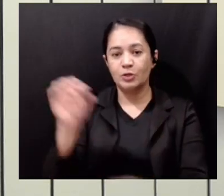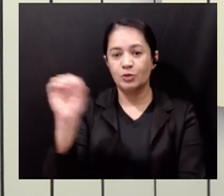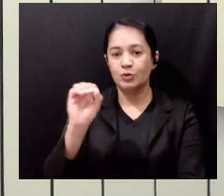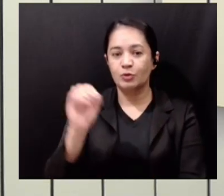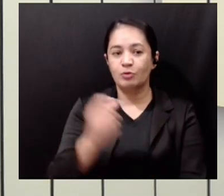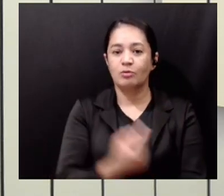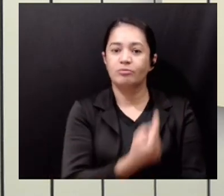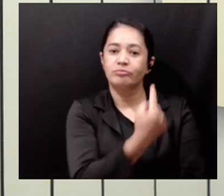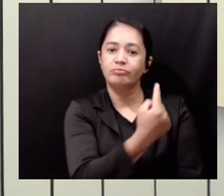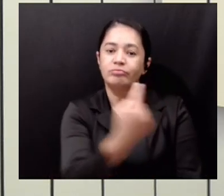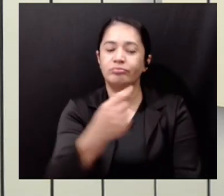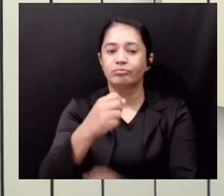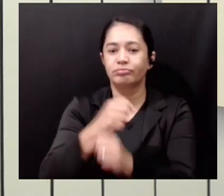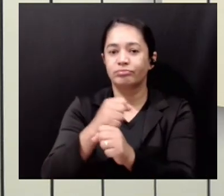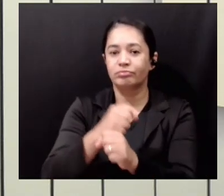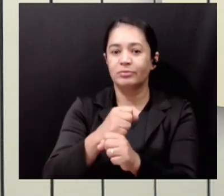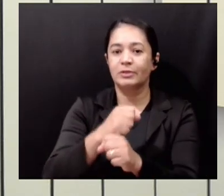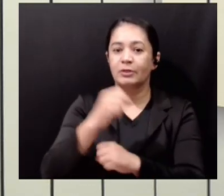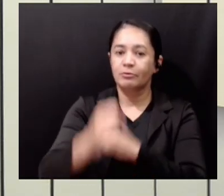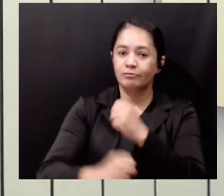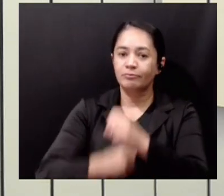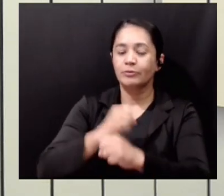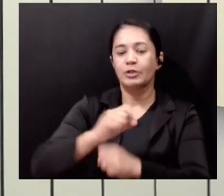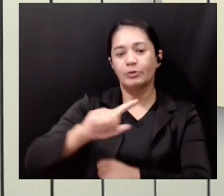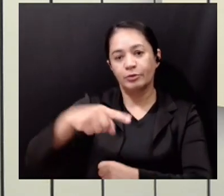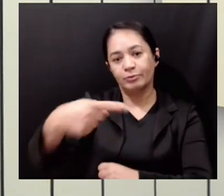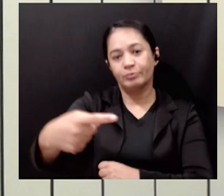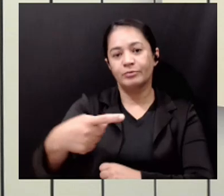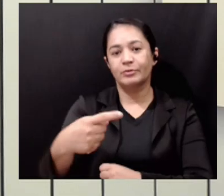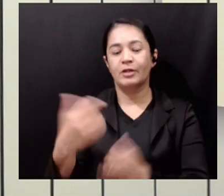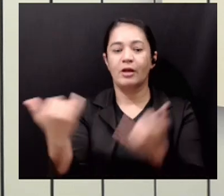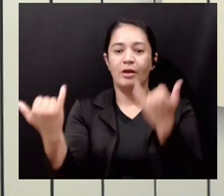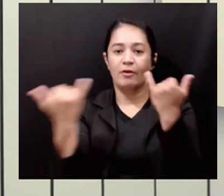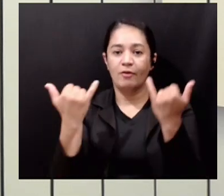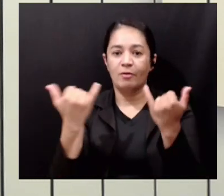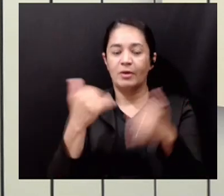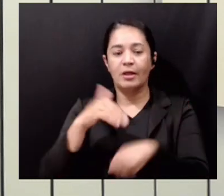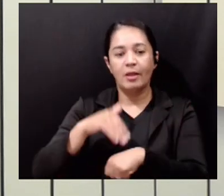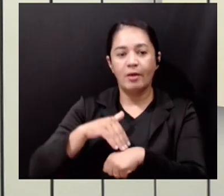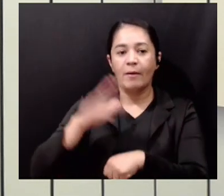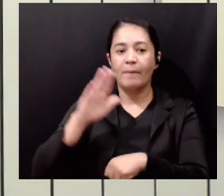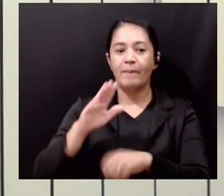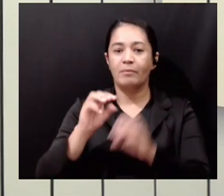exercício seguinte. Mais informações você encontra em